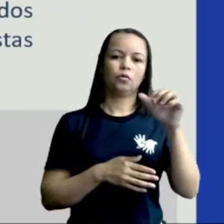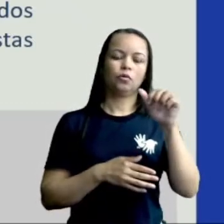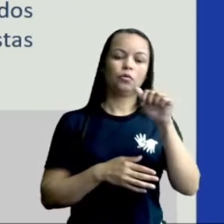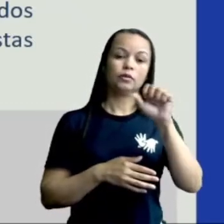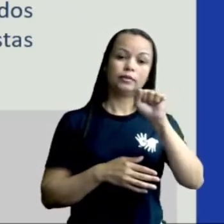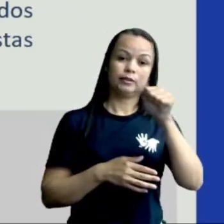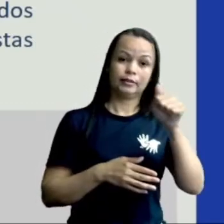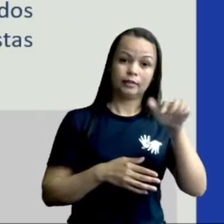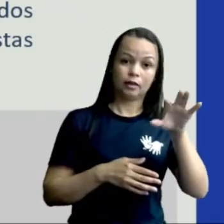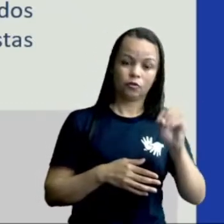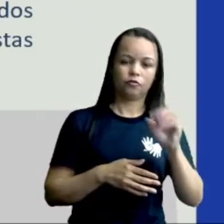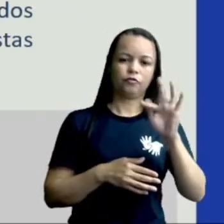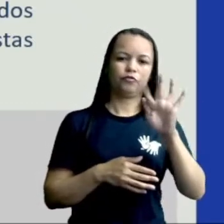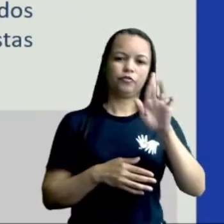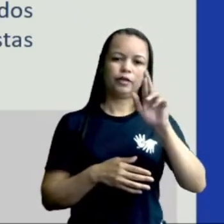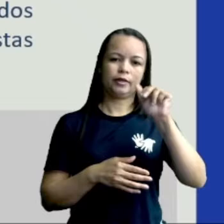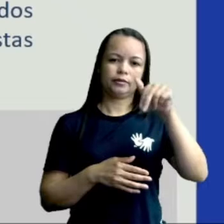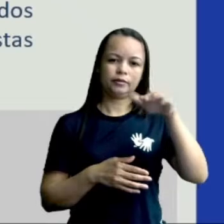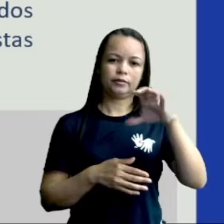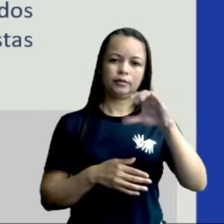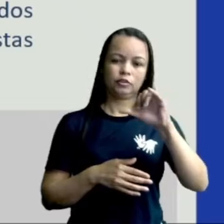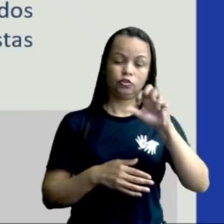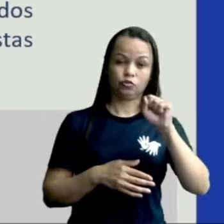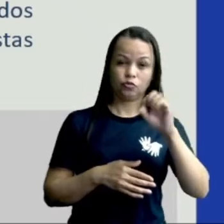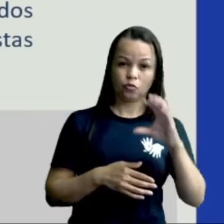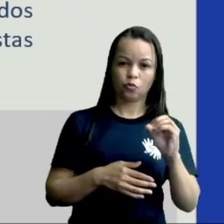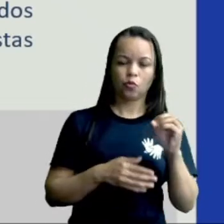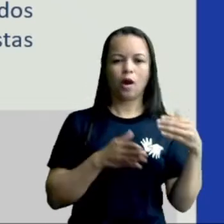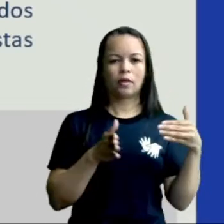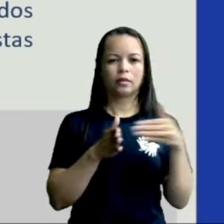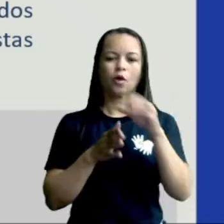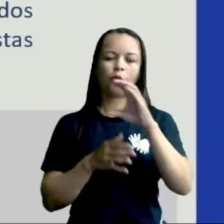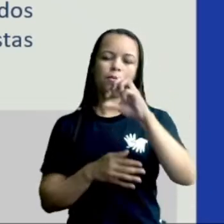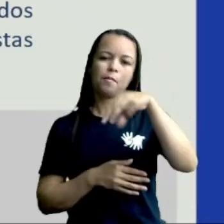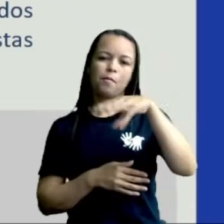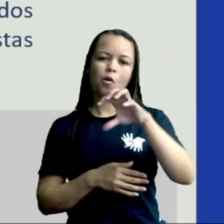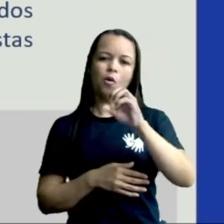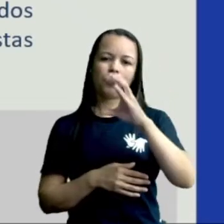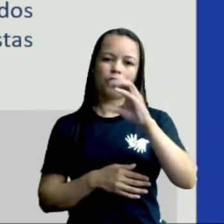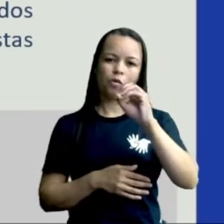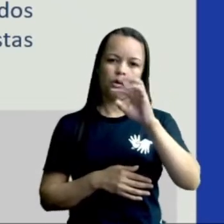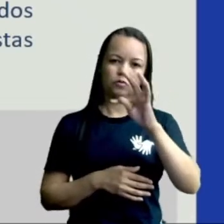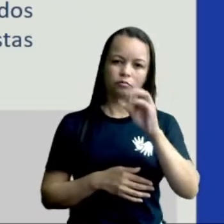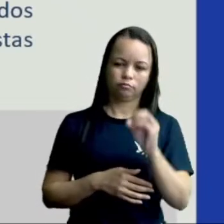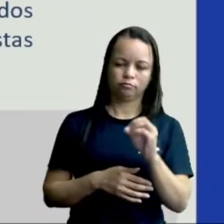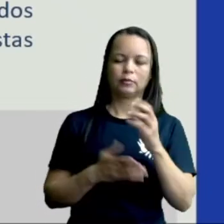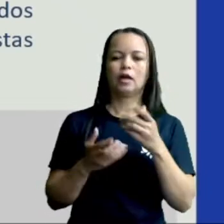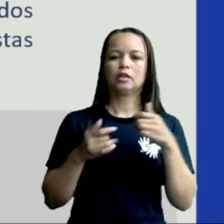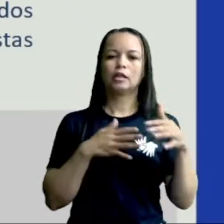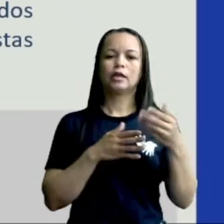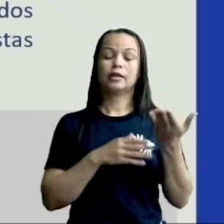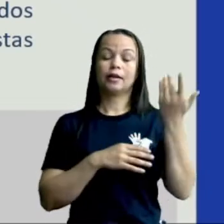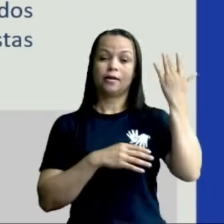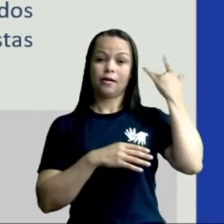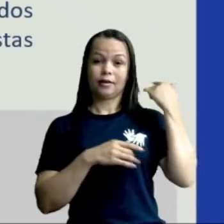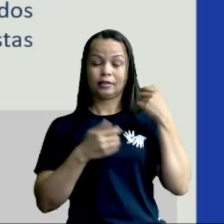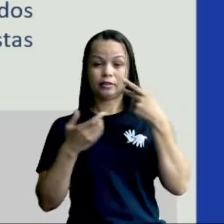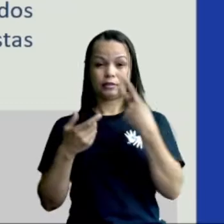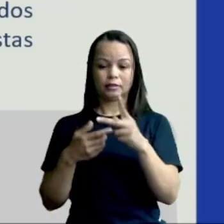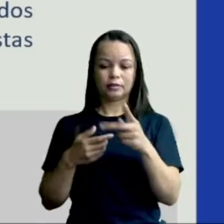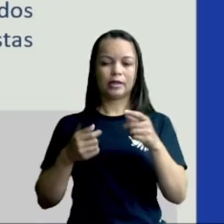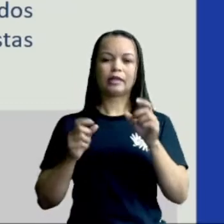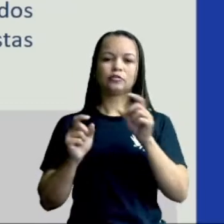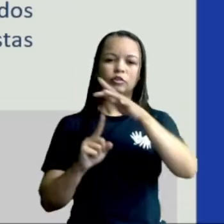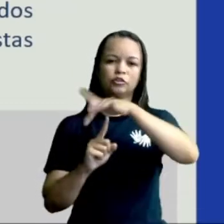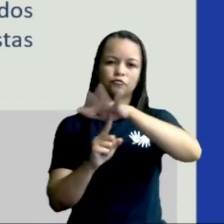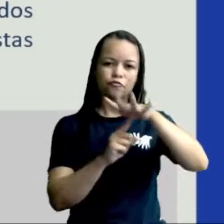O povoado, nessa condição, deve ter tido um relevante papel comercial na época, no qual se destaca o fato de que suas